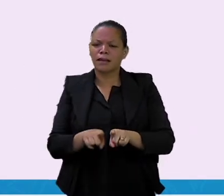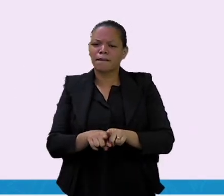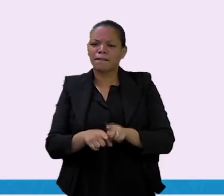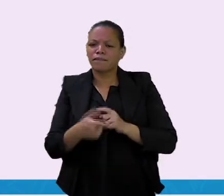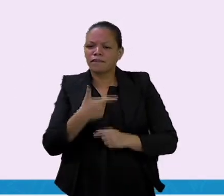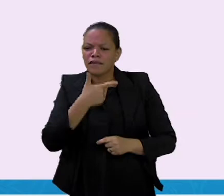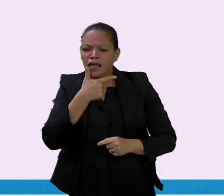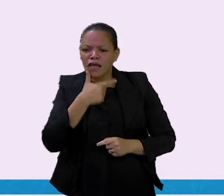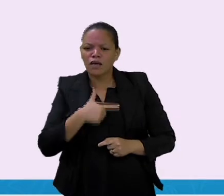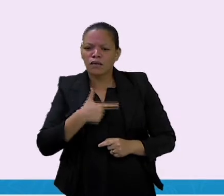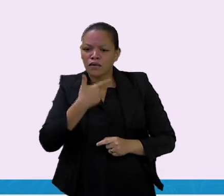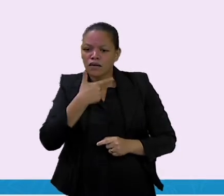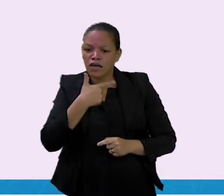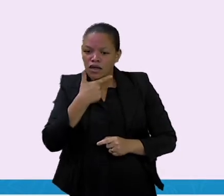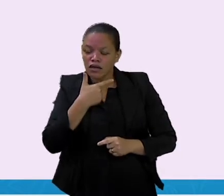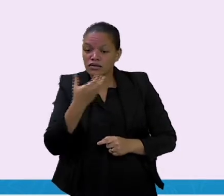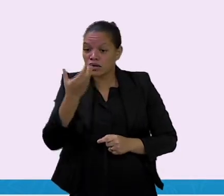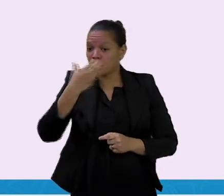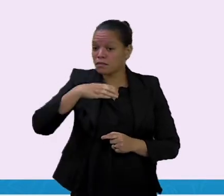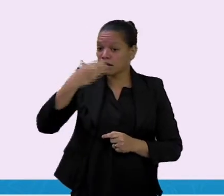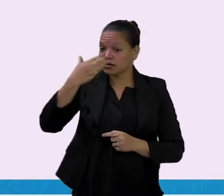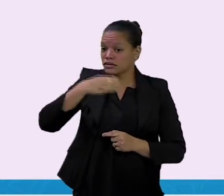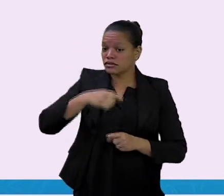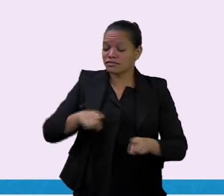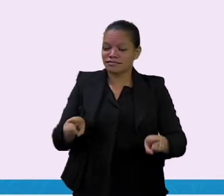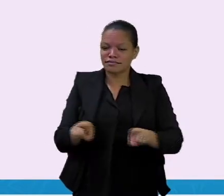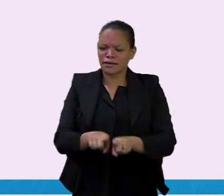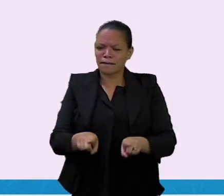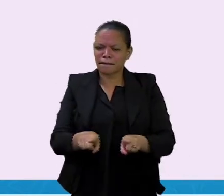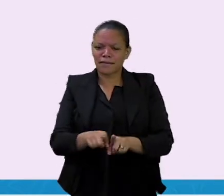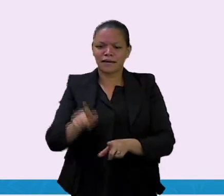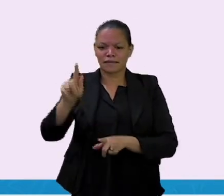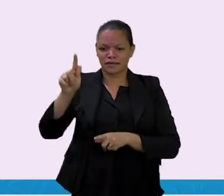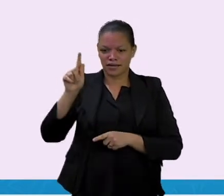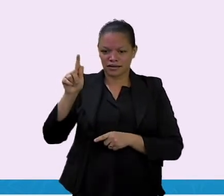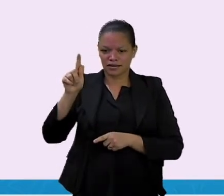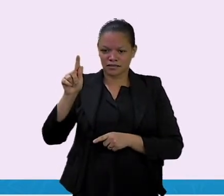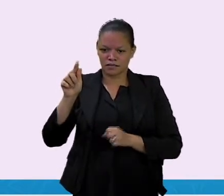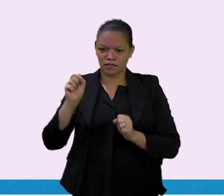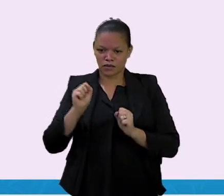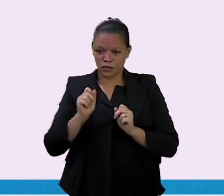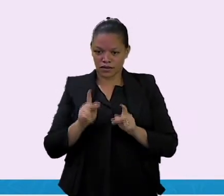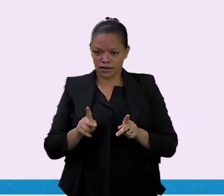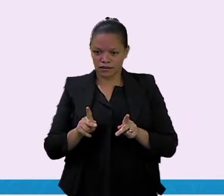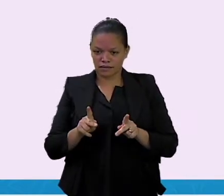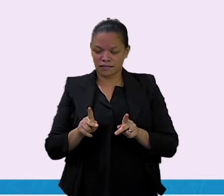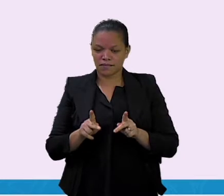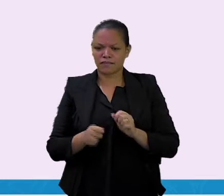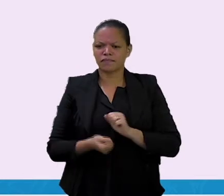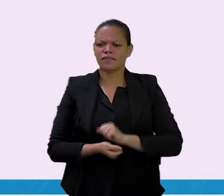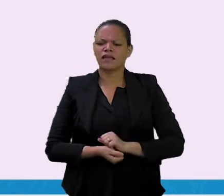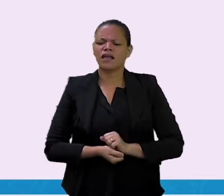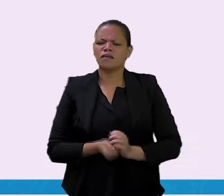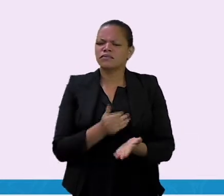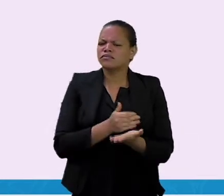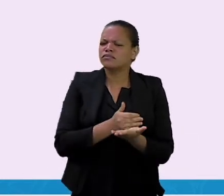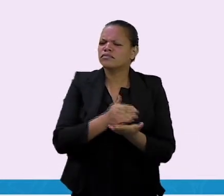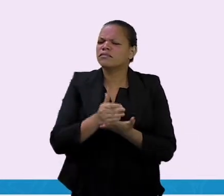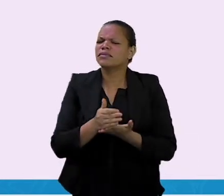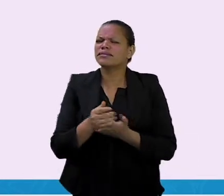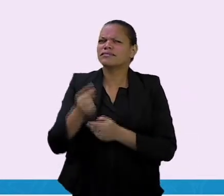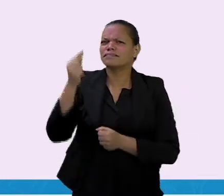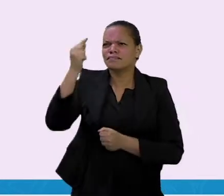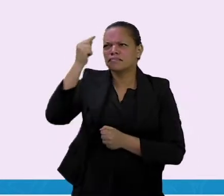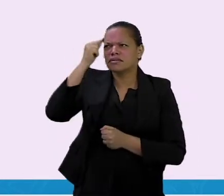maçã em grama. Então, uma coisa muito legal de nós começarmos a pensar é isso. Quando aquele alimento